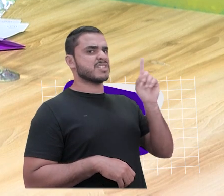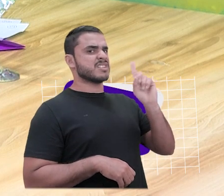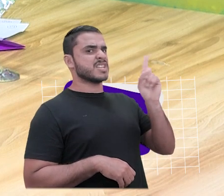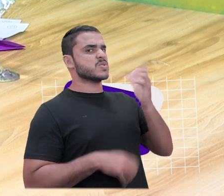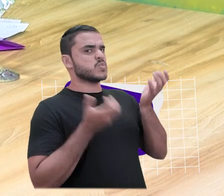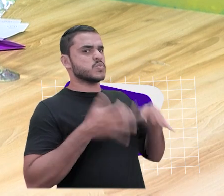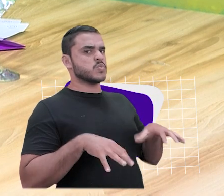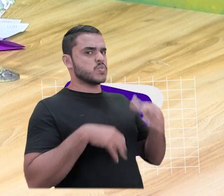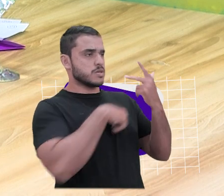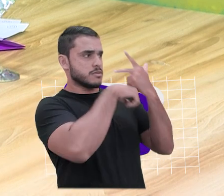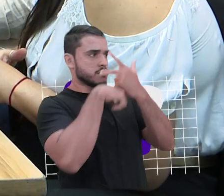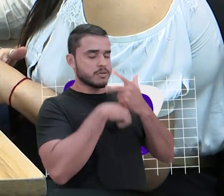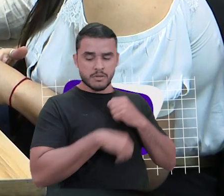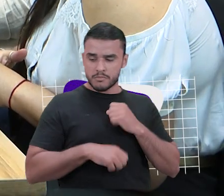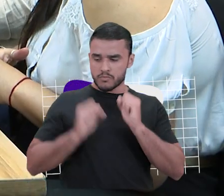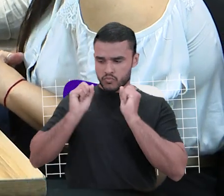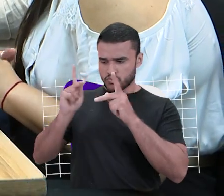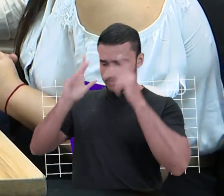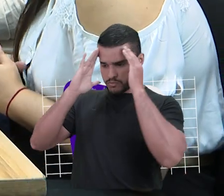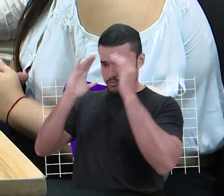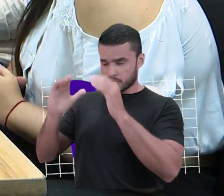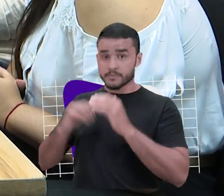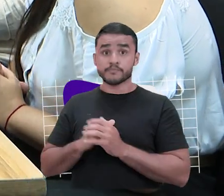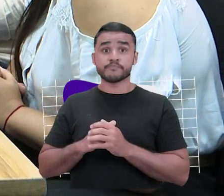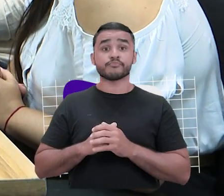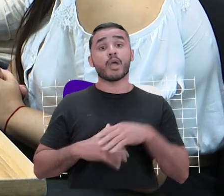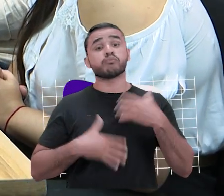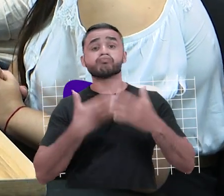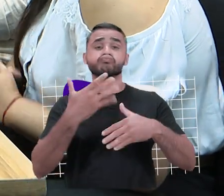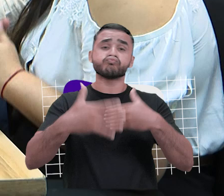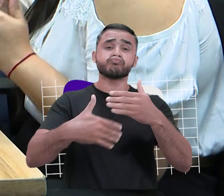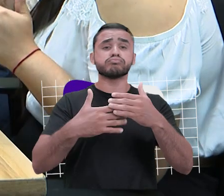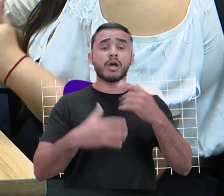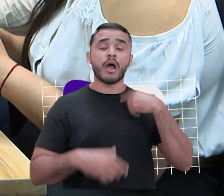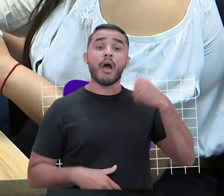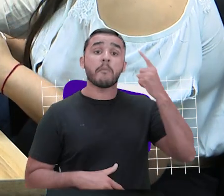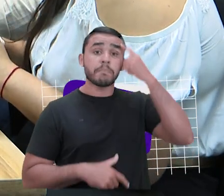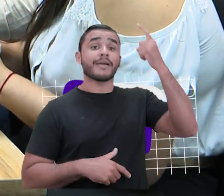Aí ele... Mãe, eu quero criar meu perfil agora. Quem quer falar sou eu.